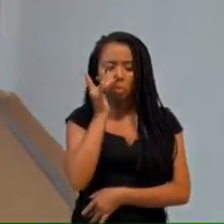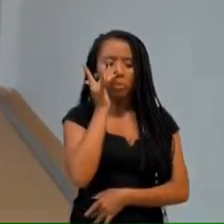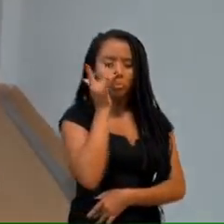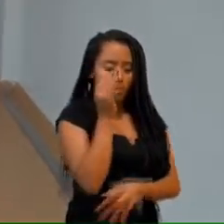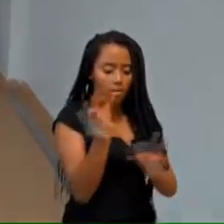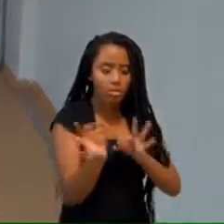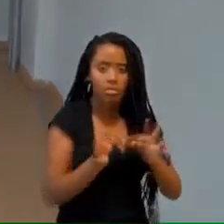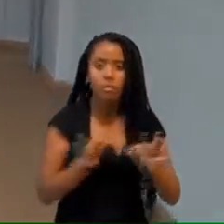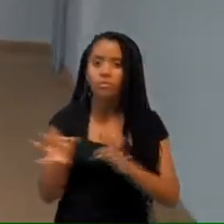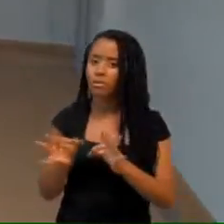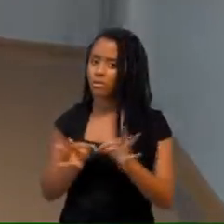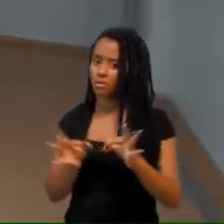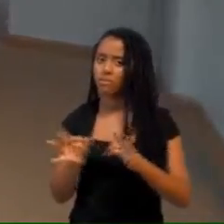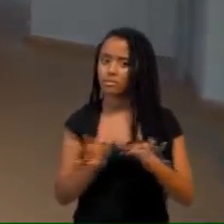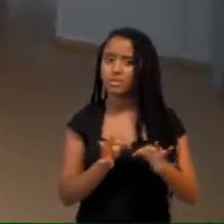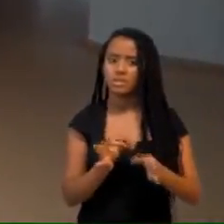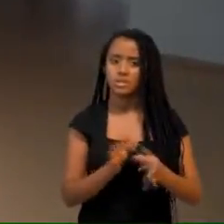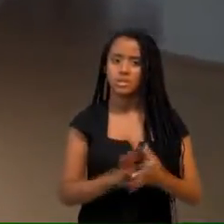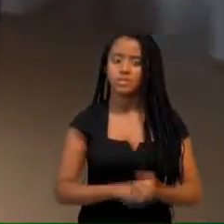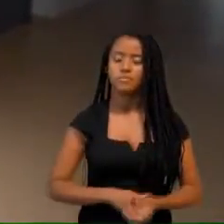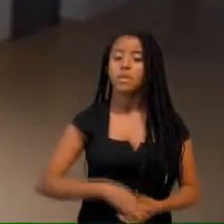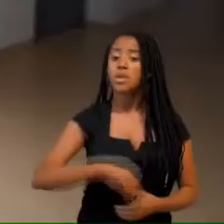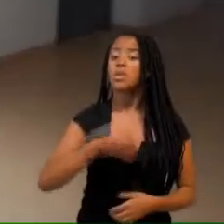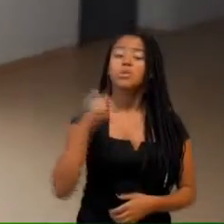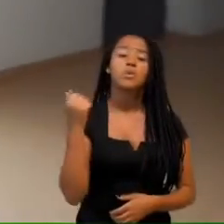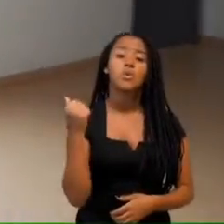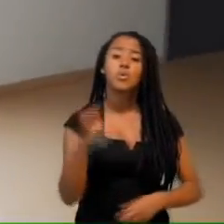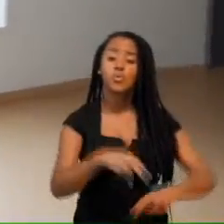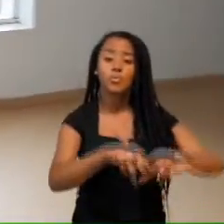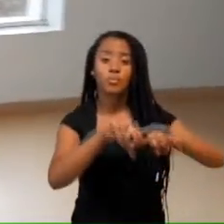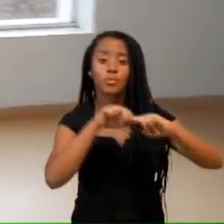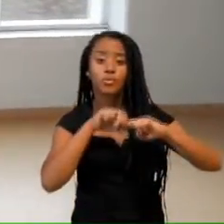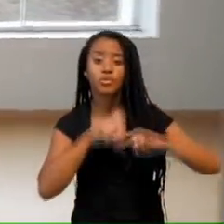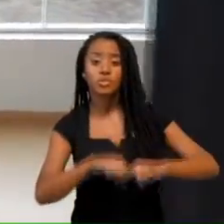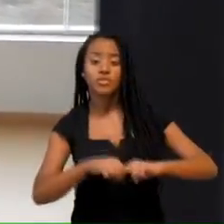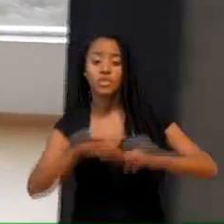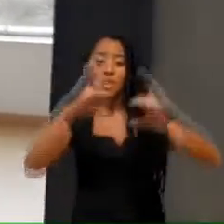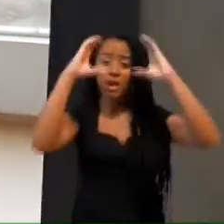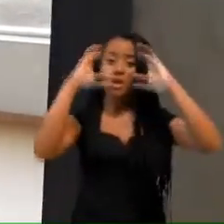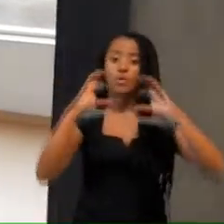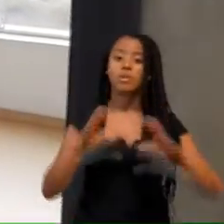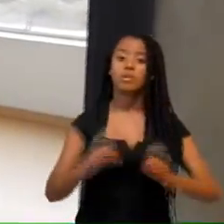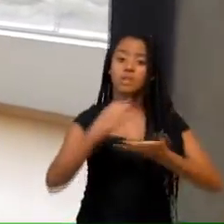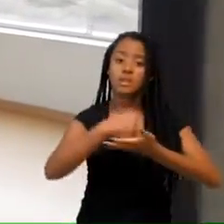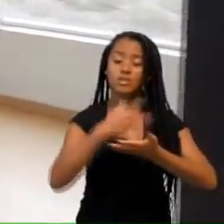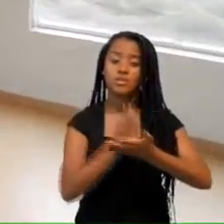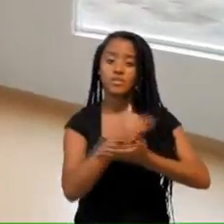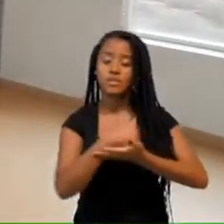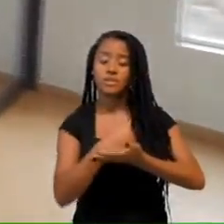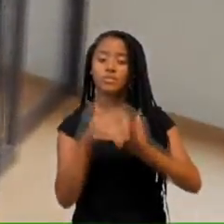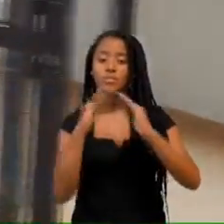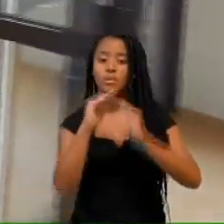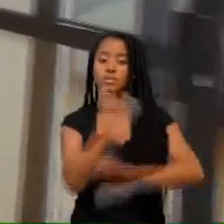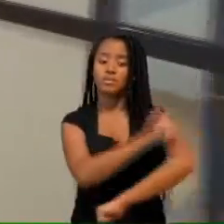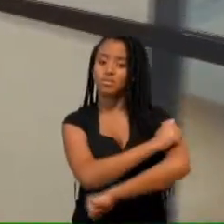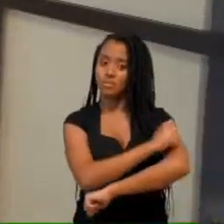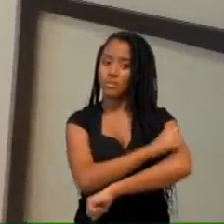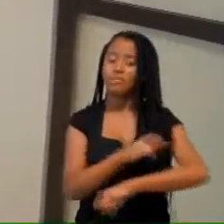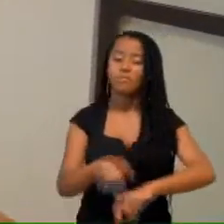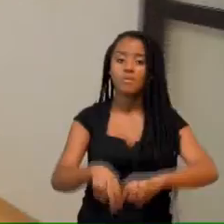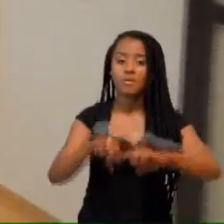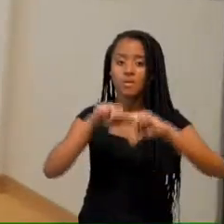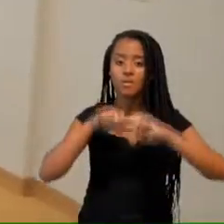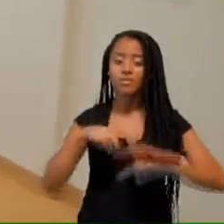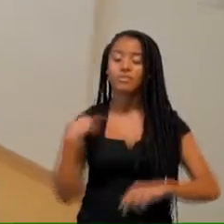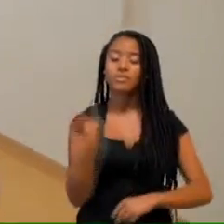o tanto que é organizado as coisas e um dos motivos dessa organização é a coordenação da divisão de moradia estudantil E